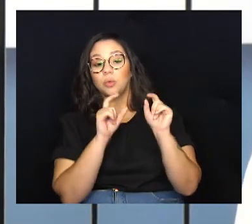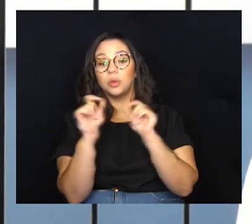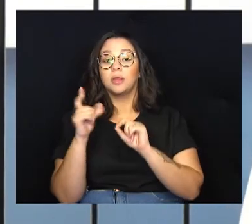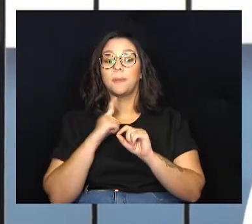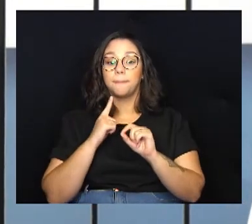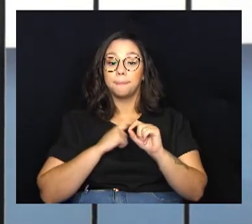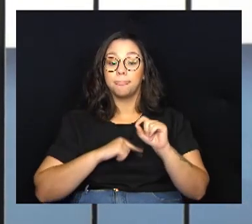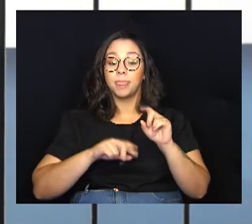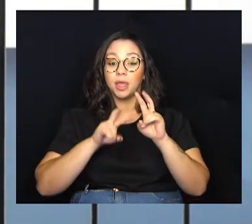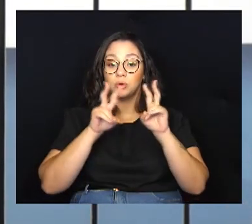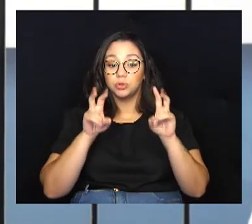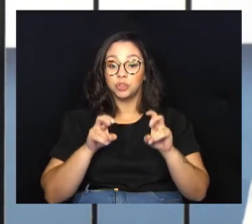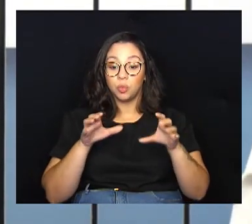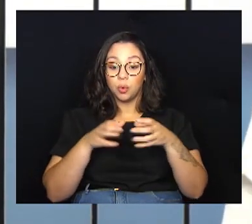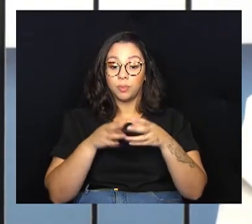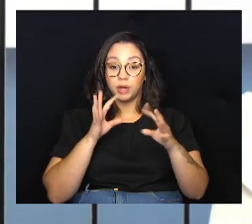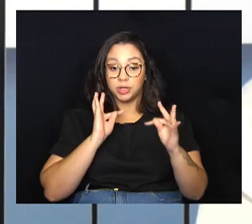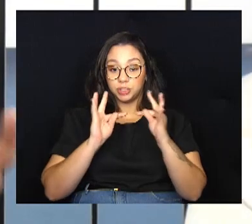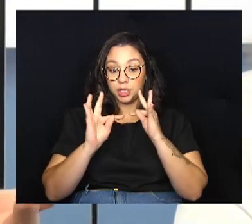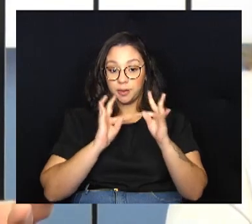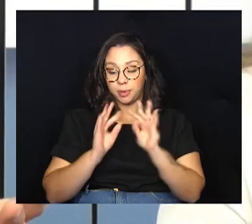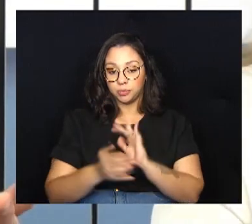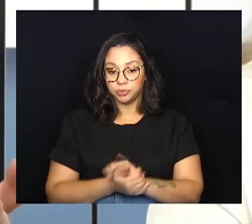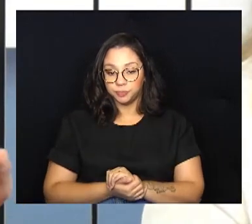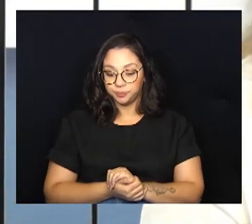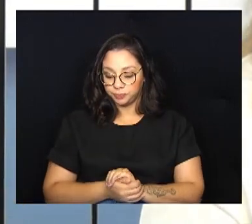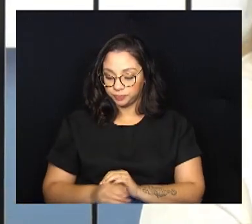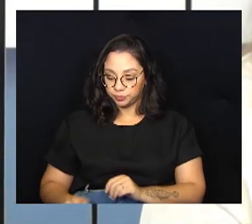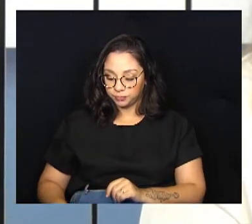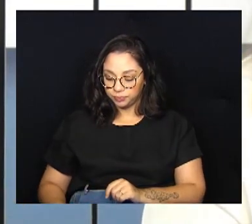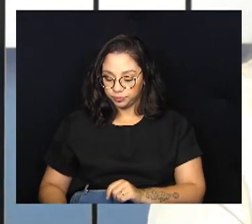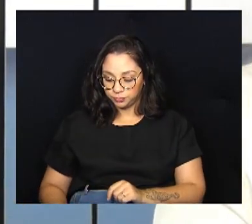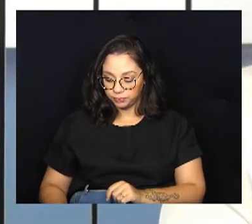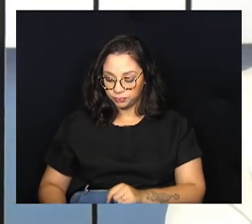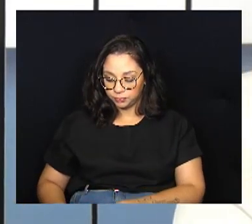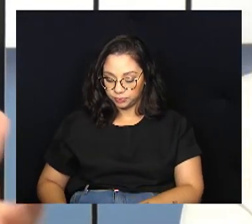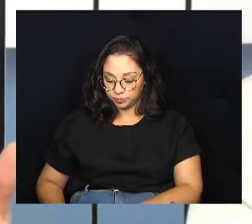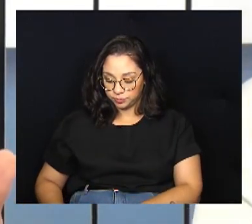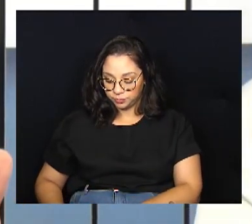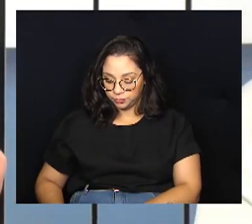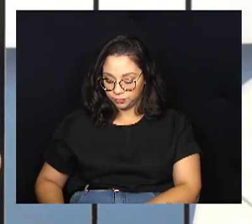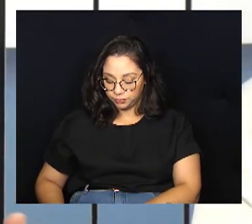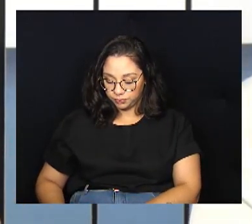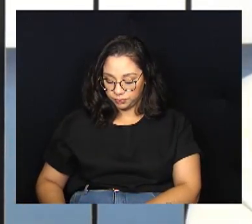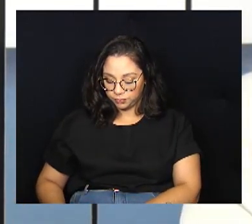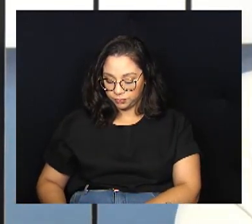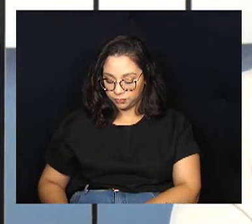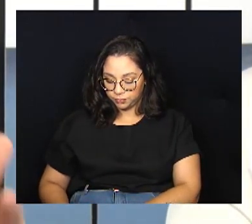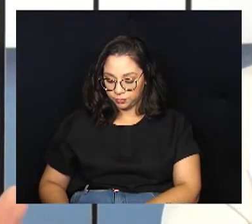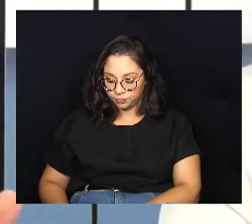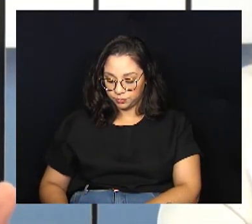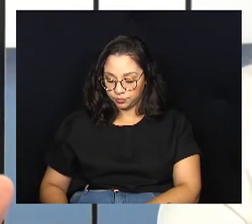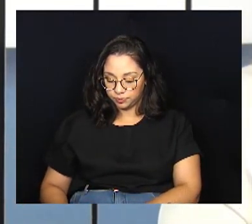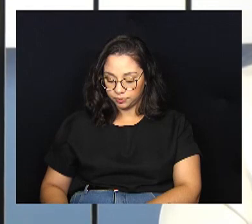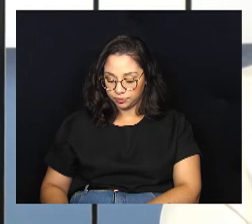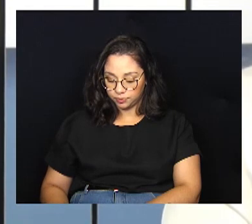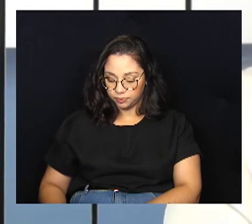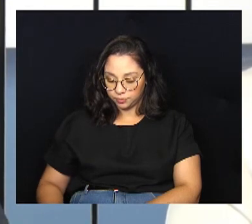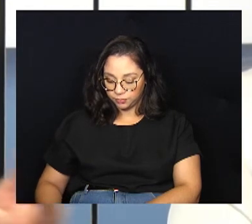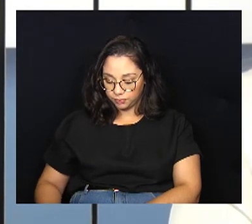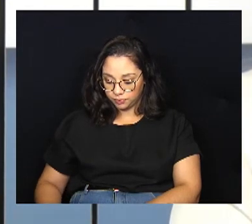de Política de Prevenção às Drogas. E acredito, né, muito que essa política ela tem tudo para dar certo, até porque as